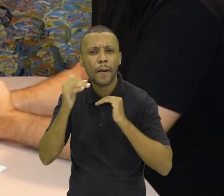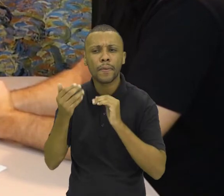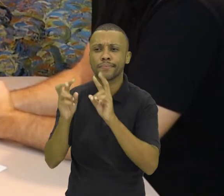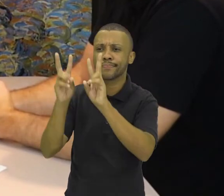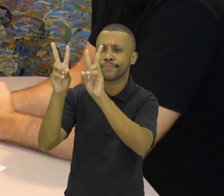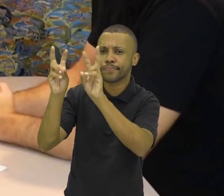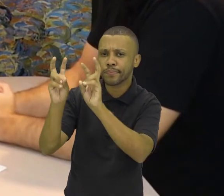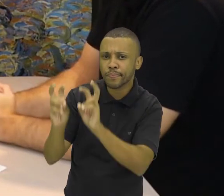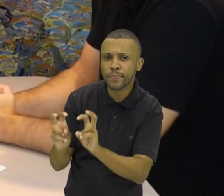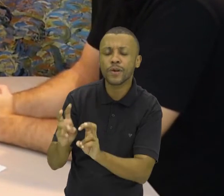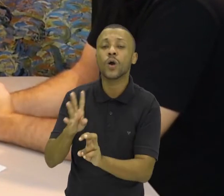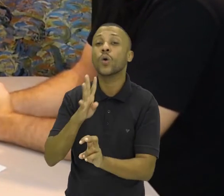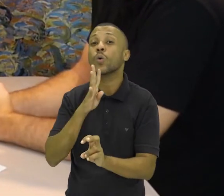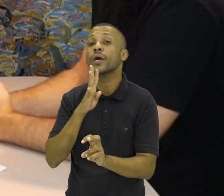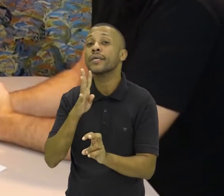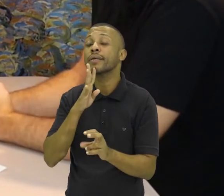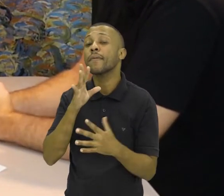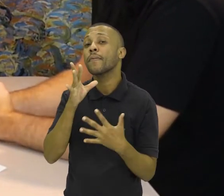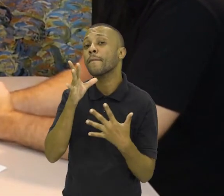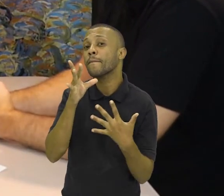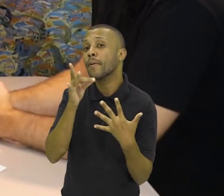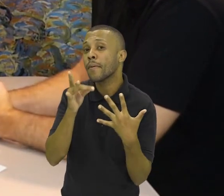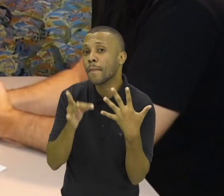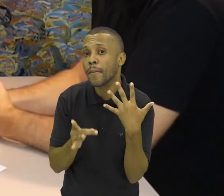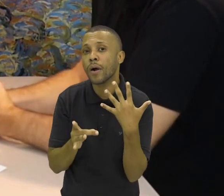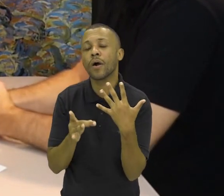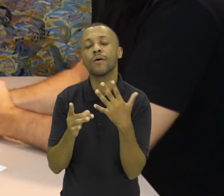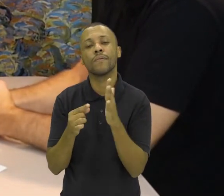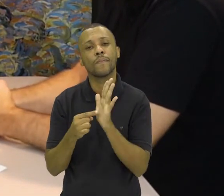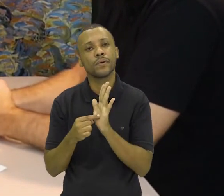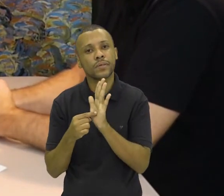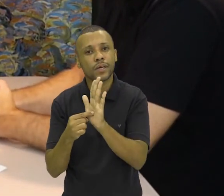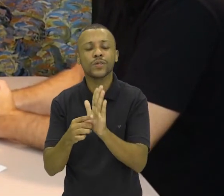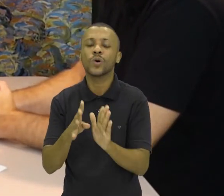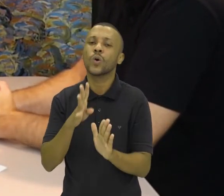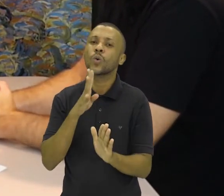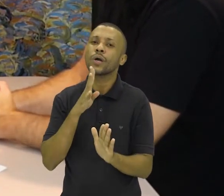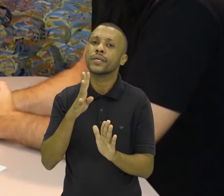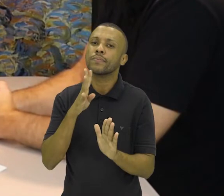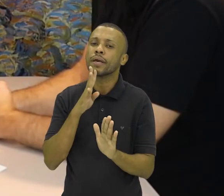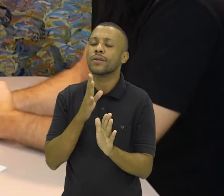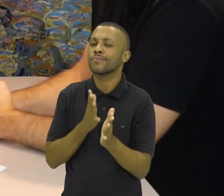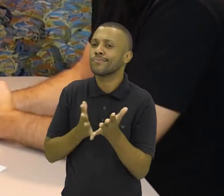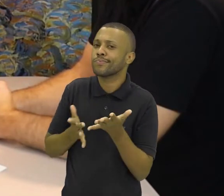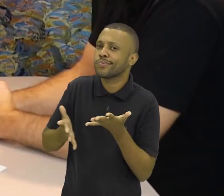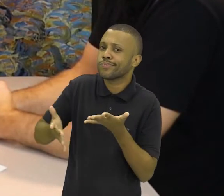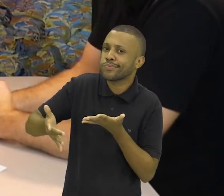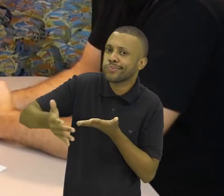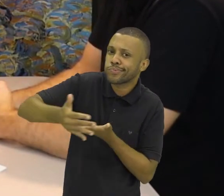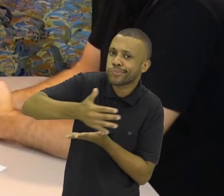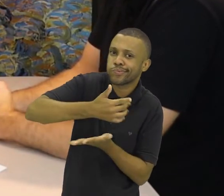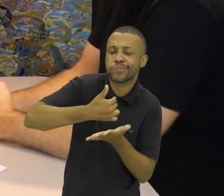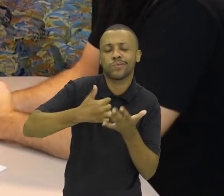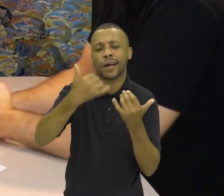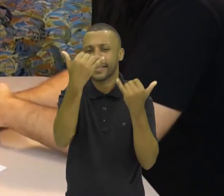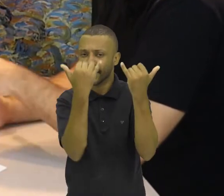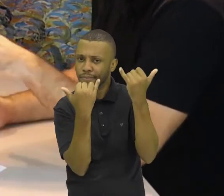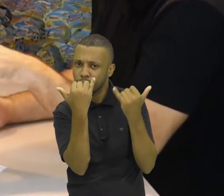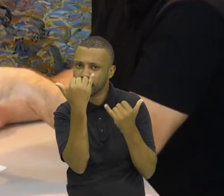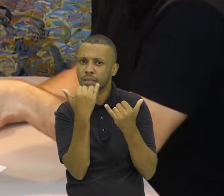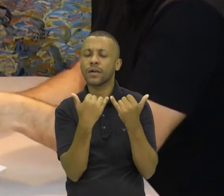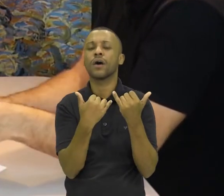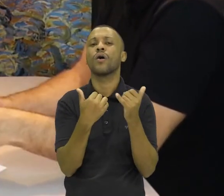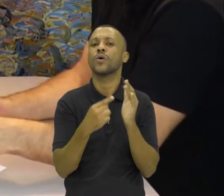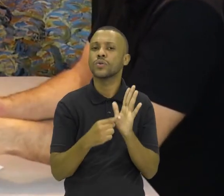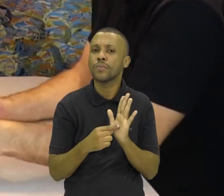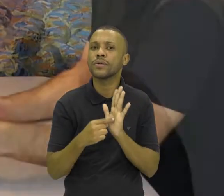conversar e participar do trabalho com ele, trabalhar com o Bruno hoje. Quando eu conheci o Bruno muito acanhado, quase não falava.